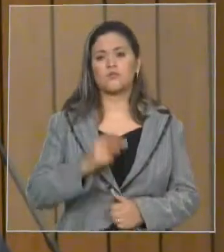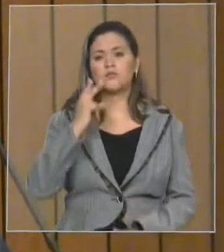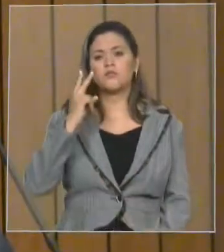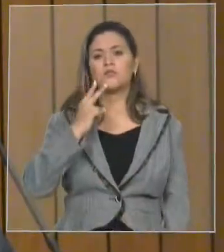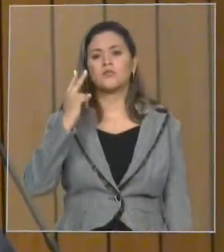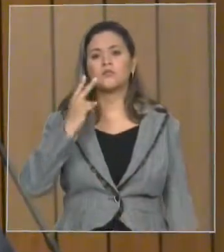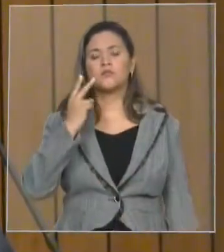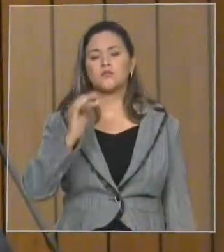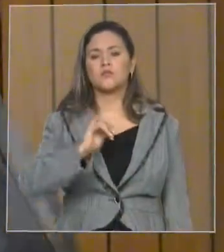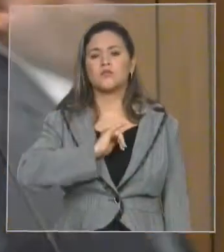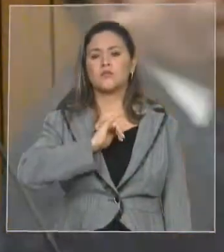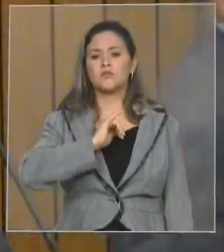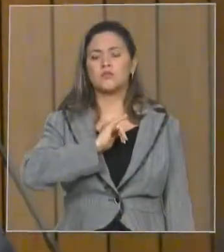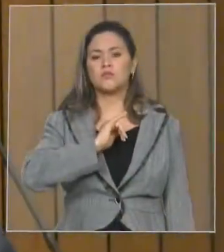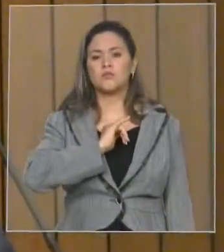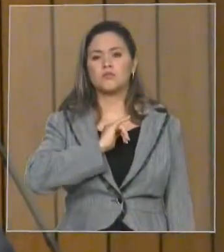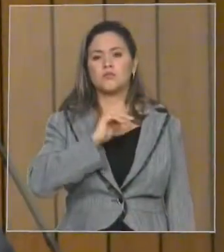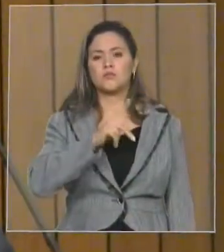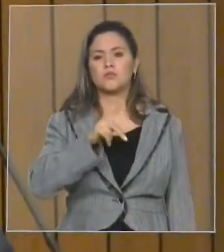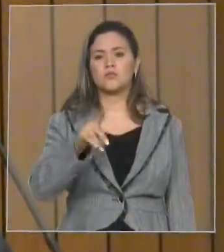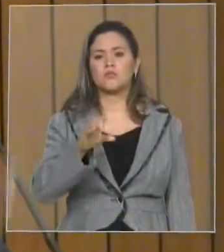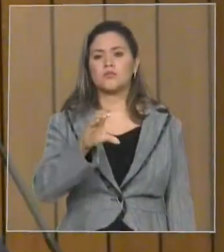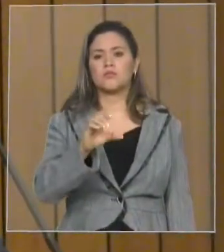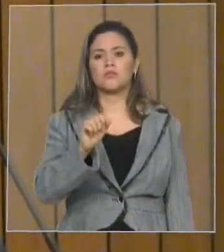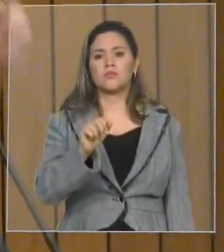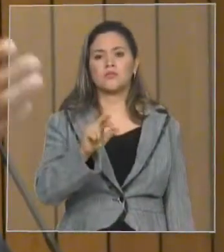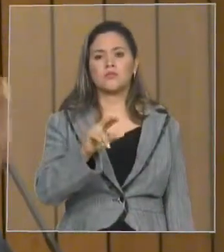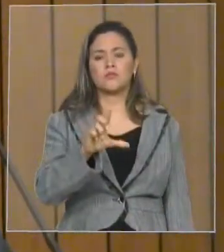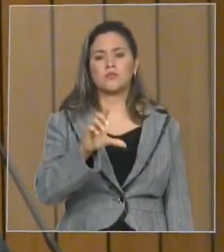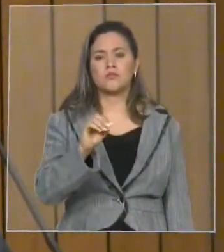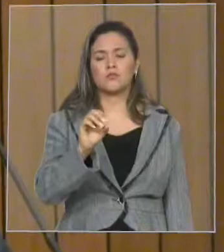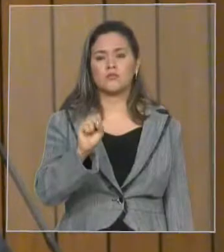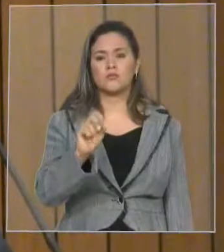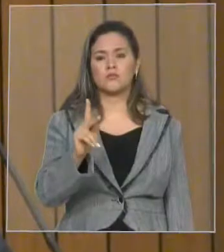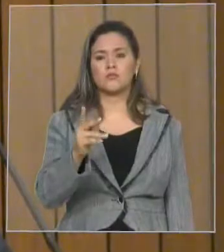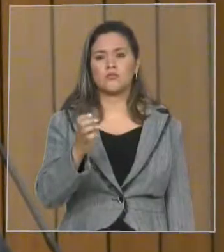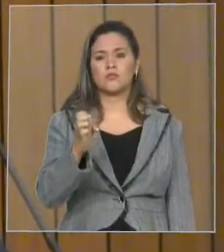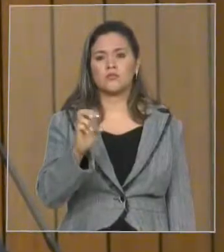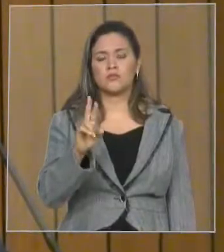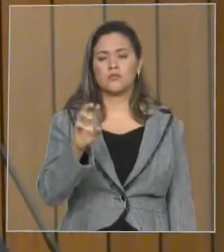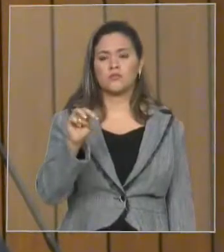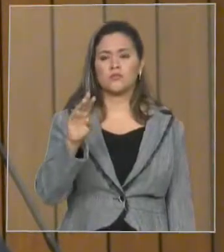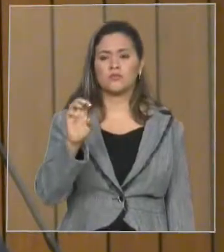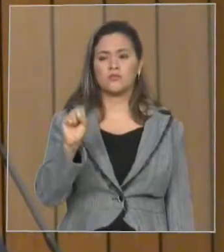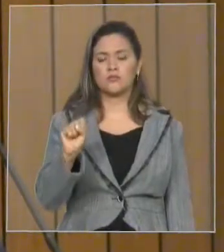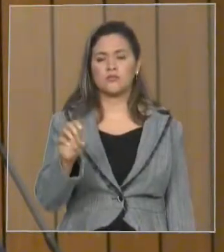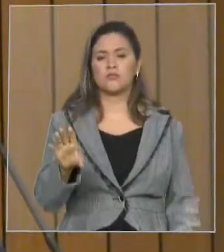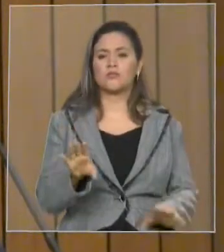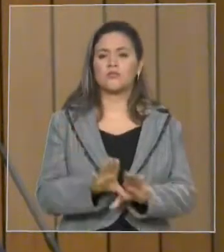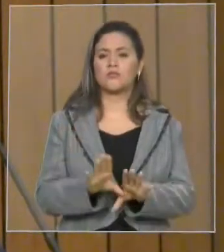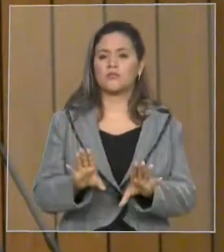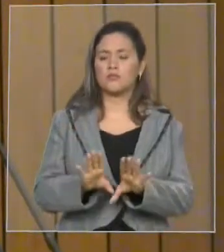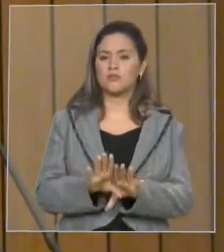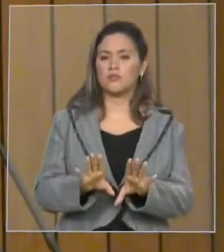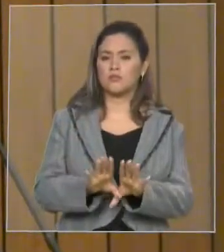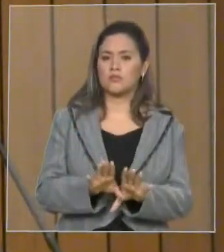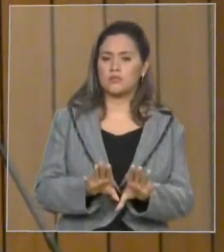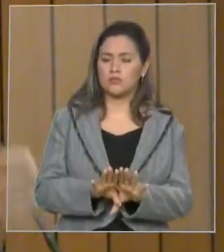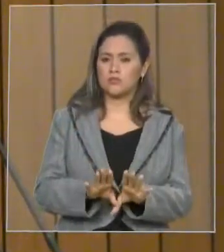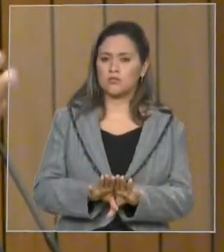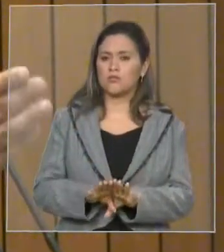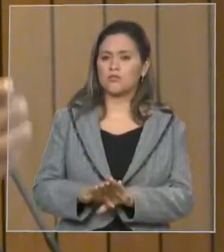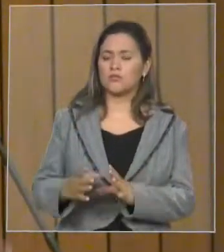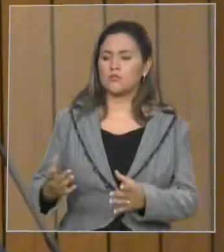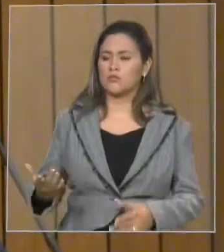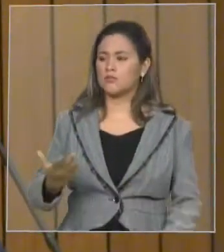Imperatriz, professor Carlos Hermes, será também um dos homenageados, meu companheiro de partido, mas acima de tudo